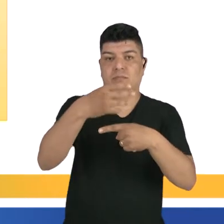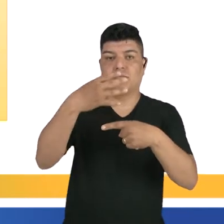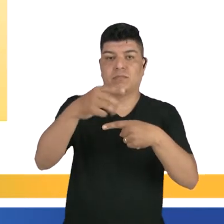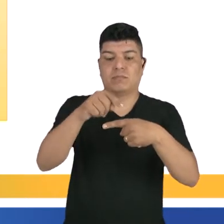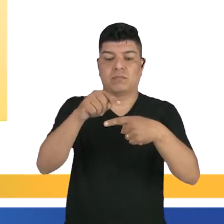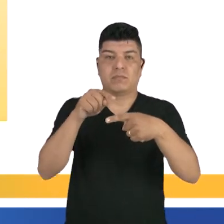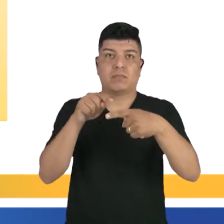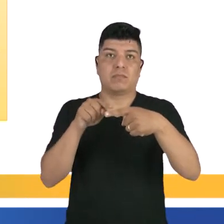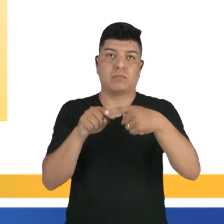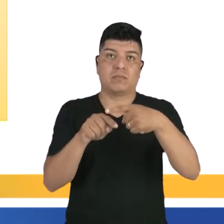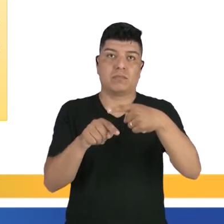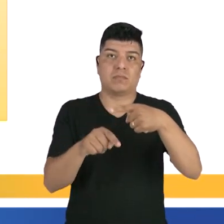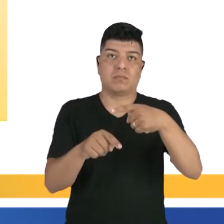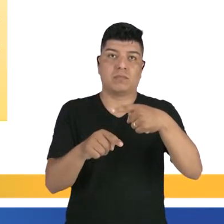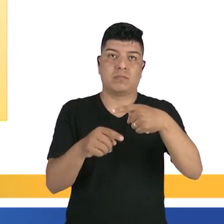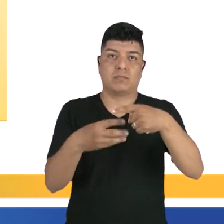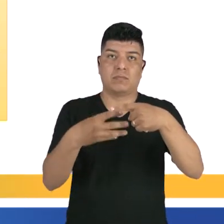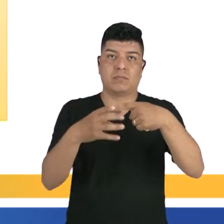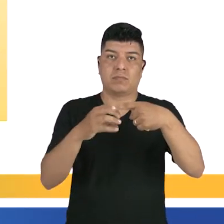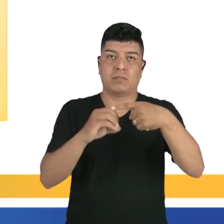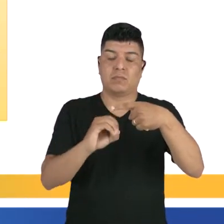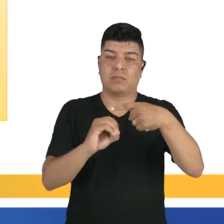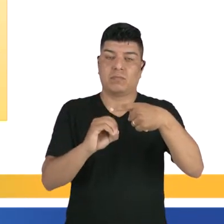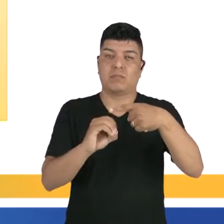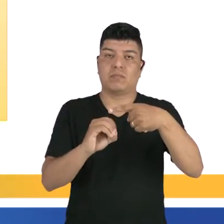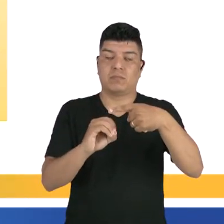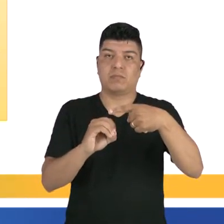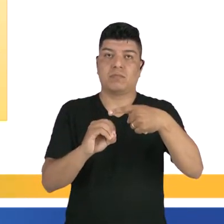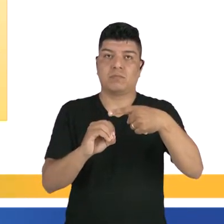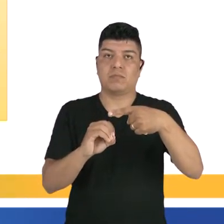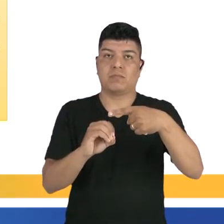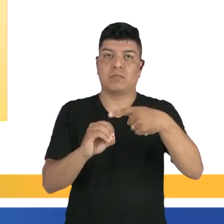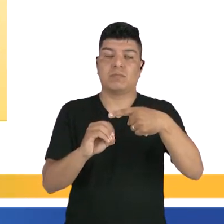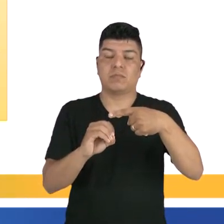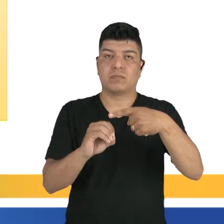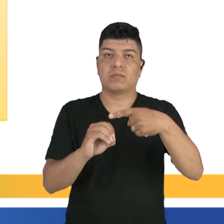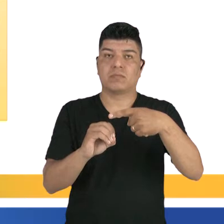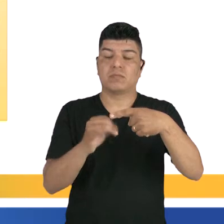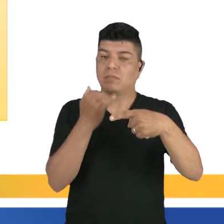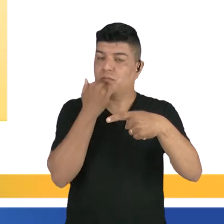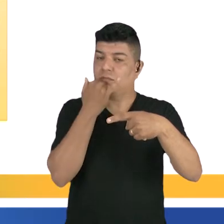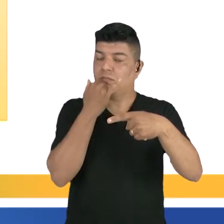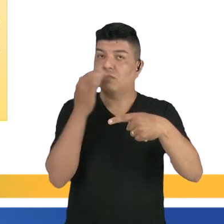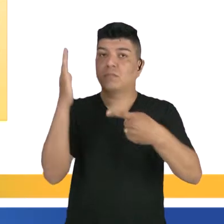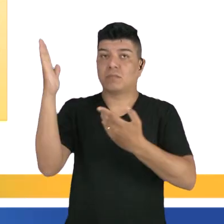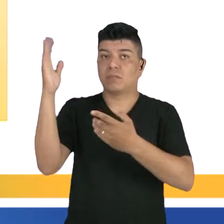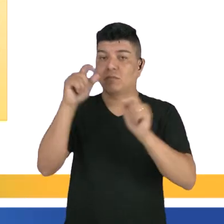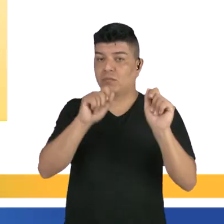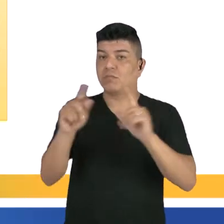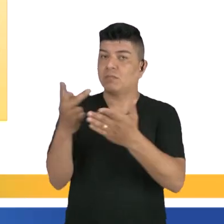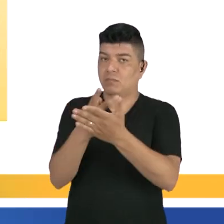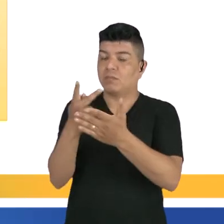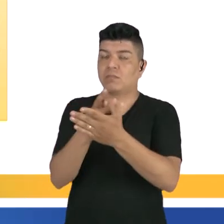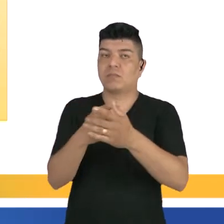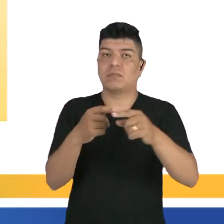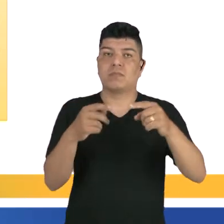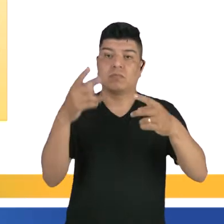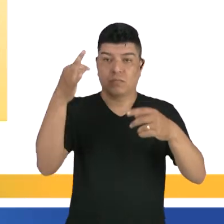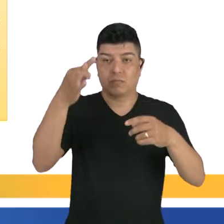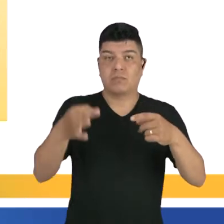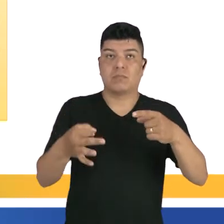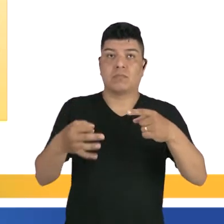24 dividido para 40, certo? Eu vou ter a razão, aqui está errado, tá? Desculpa, aqui não é. Aqui está 24 dividido